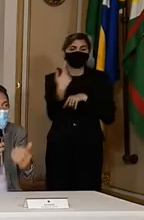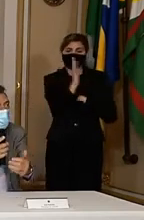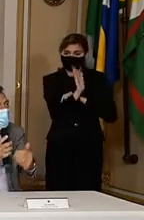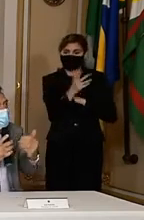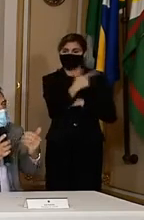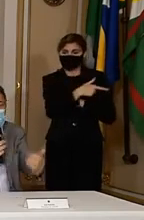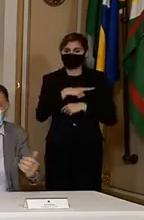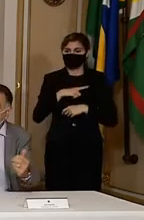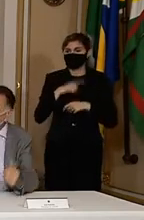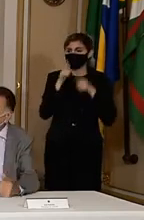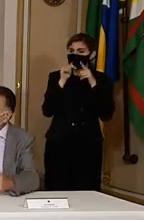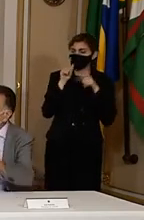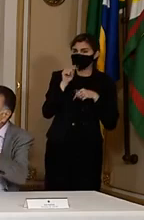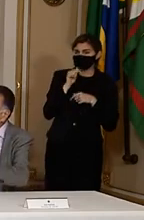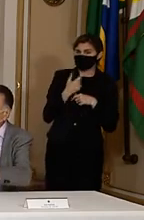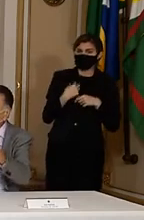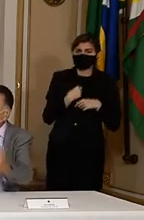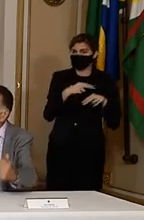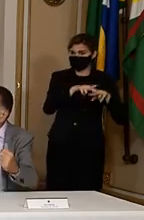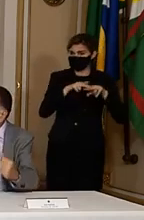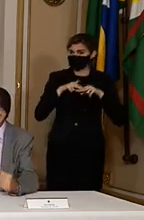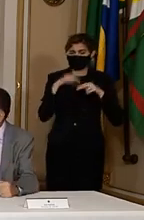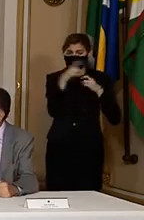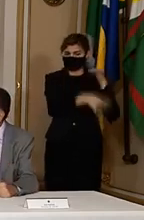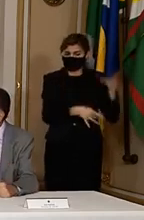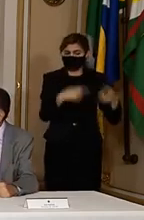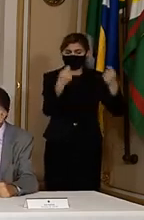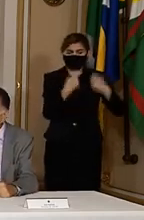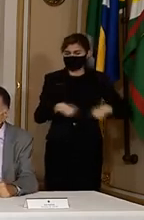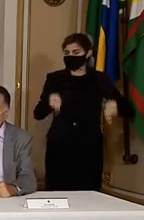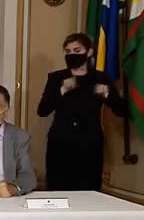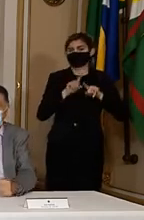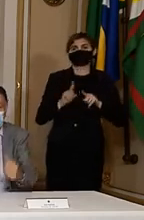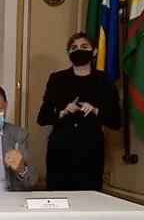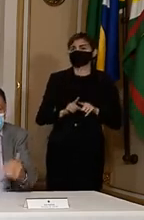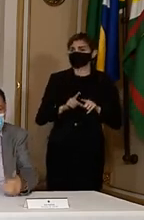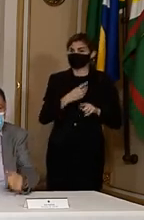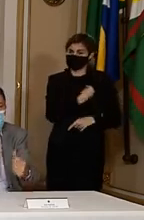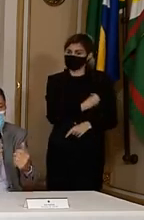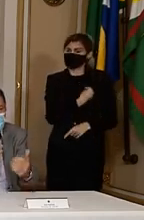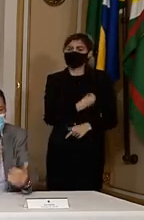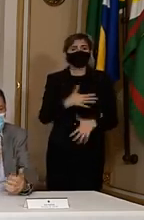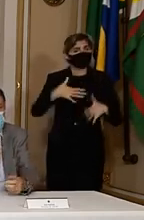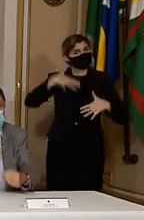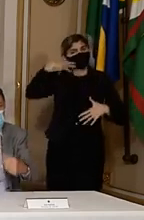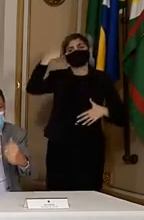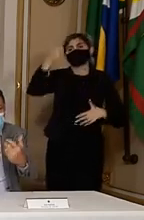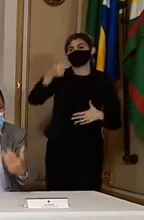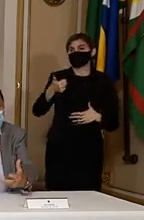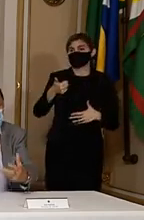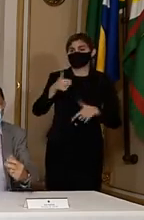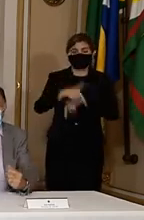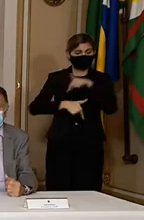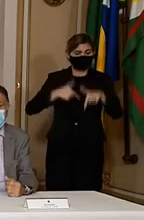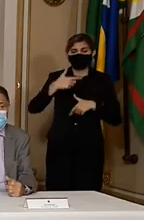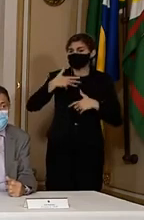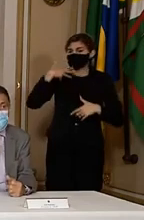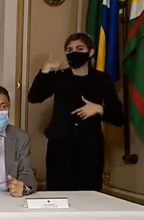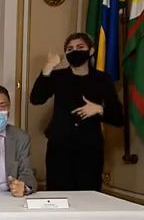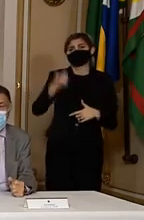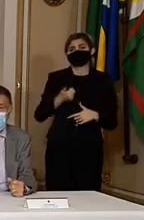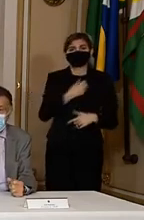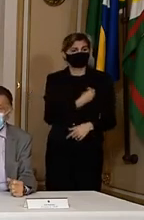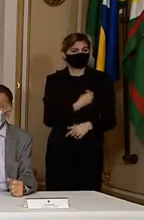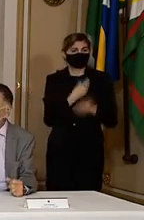água não há motivo para ir morar na cidade que no campo a qualidade de vida é muito melhor para viver a produzir para